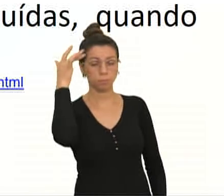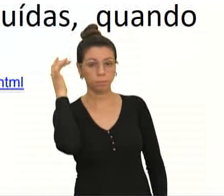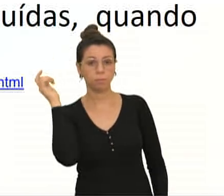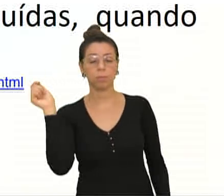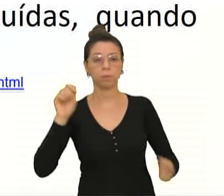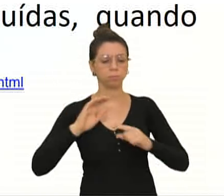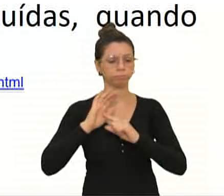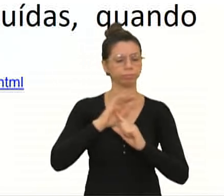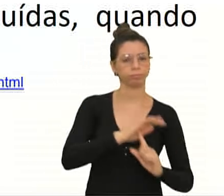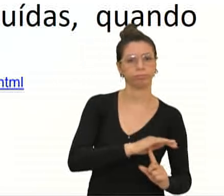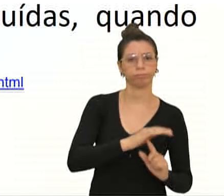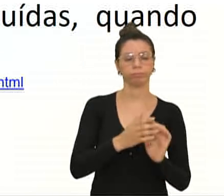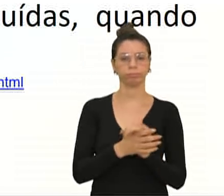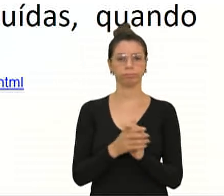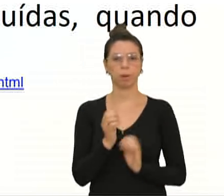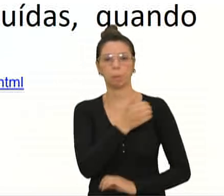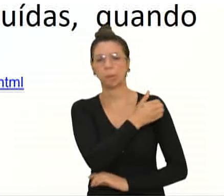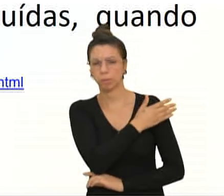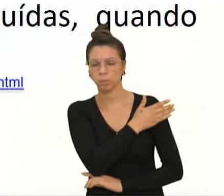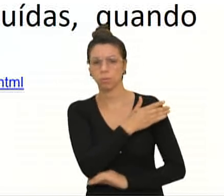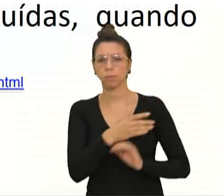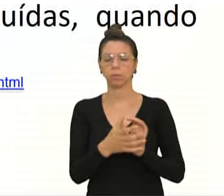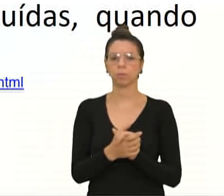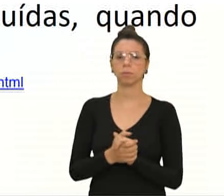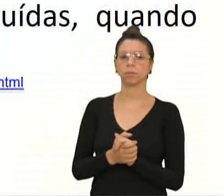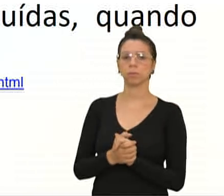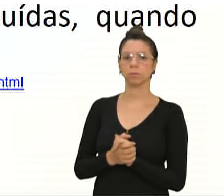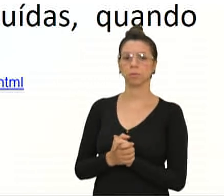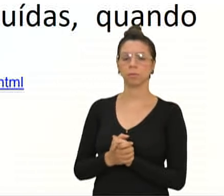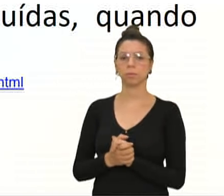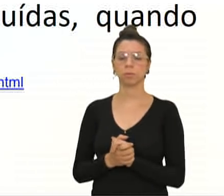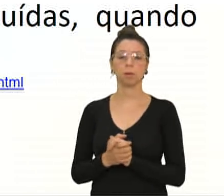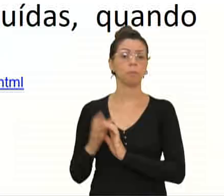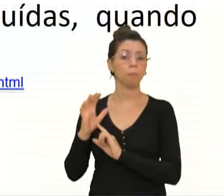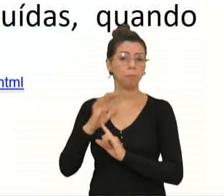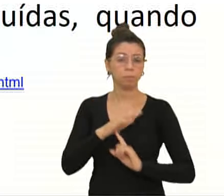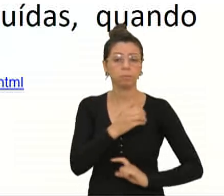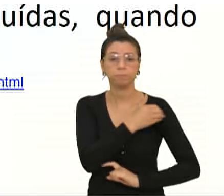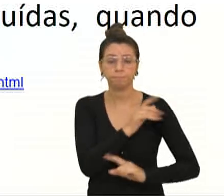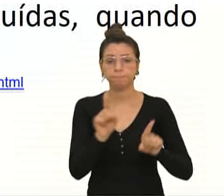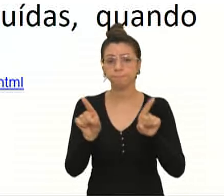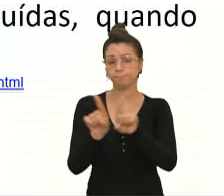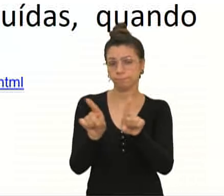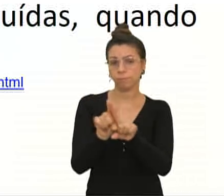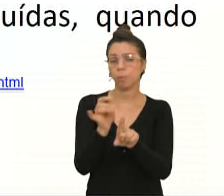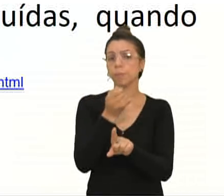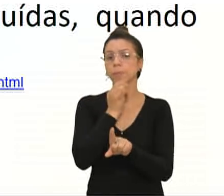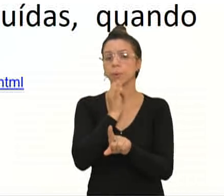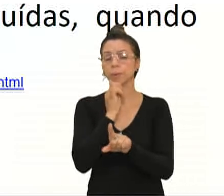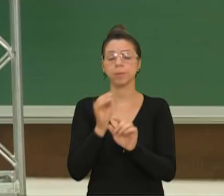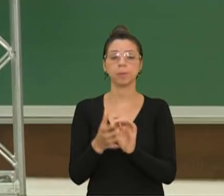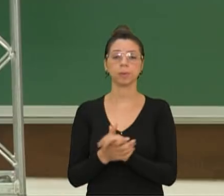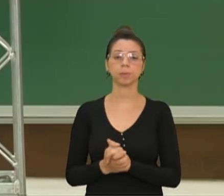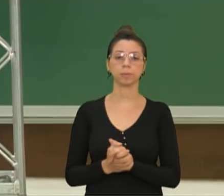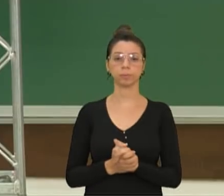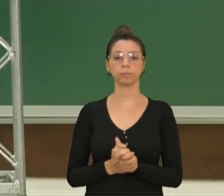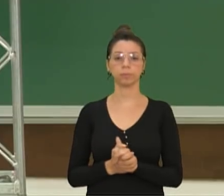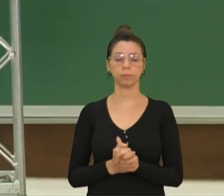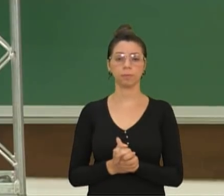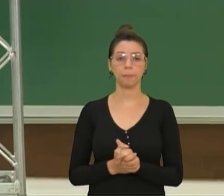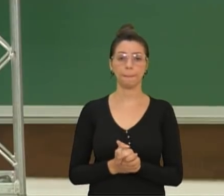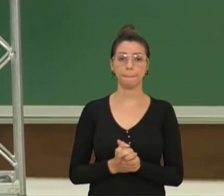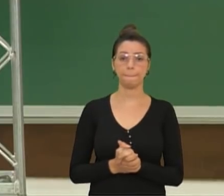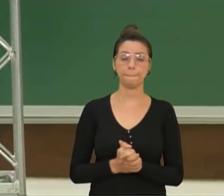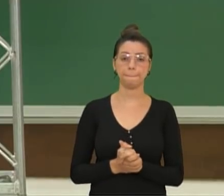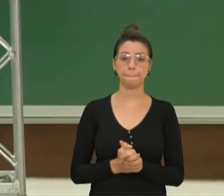são humilhadas ou diminuídas, quando são torturadas ou oprimidas. Então, por exemplo, ele está falando que a pessoa